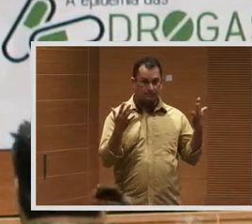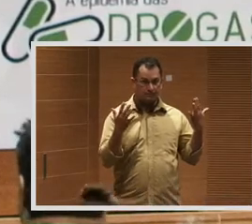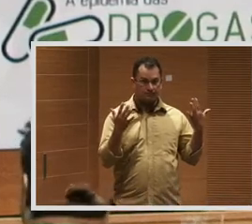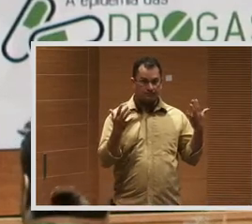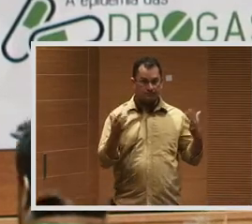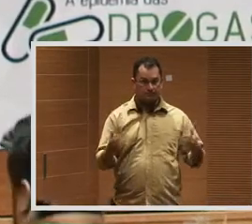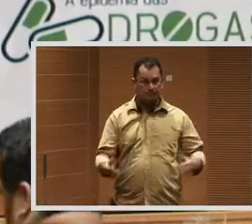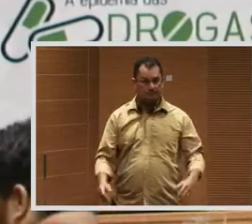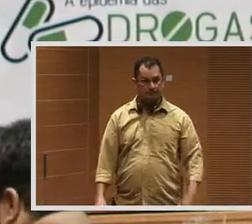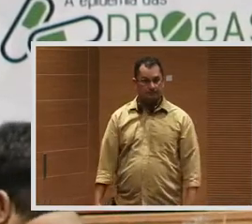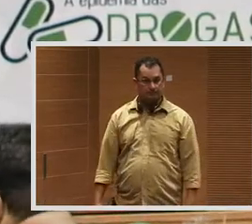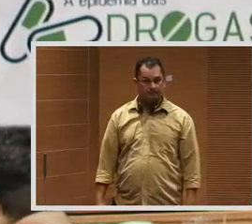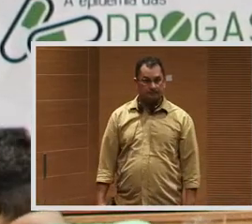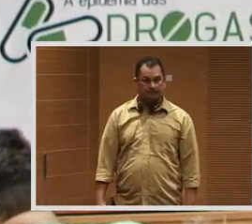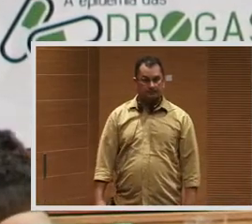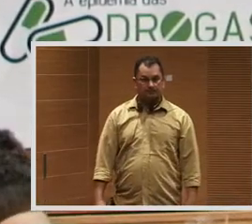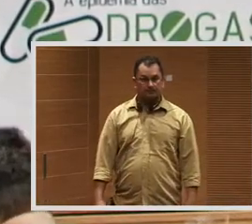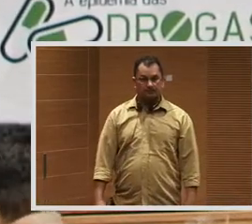Como é que fala, Gabriel?